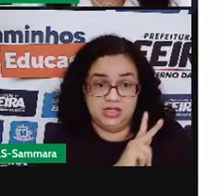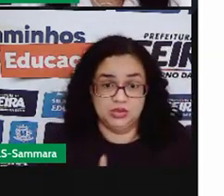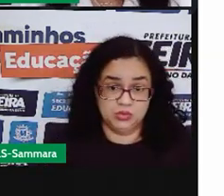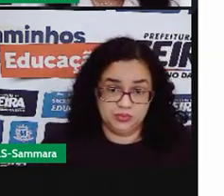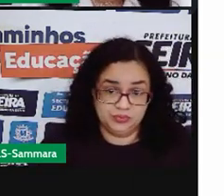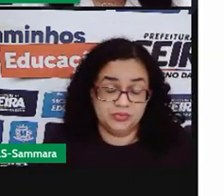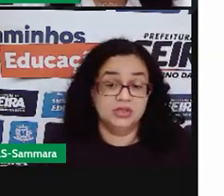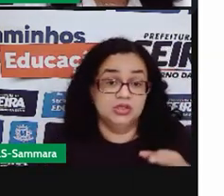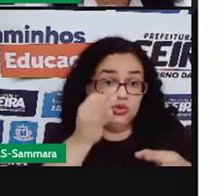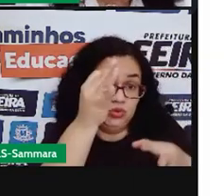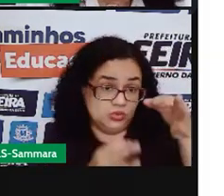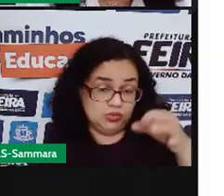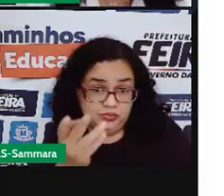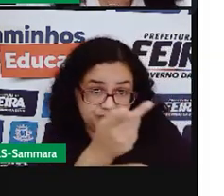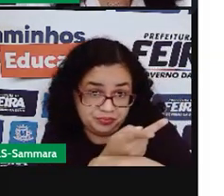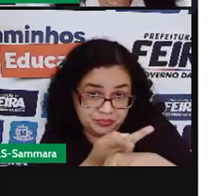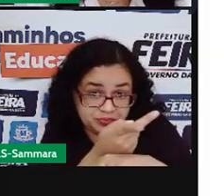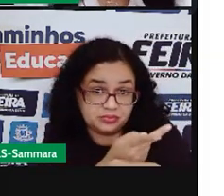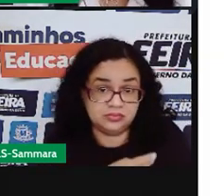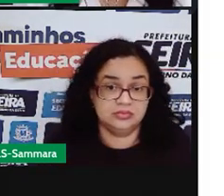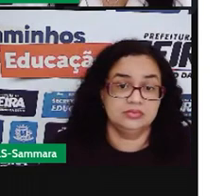os procuradores.